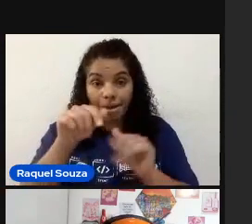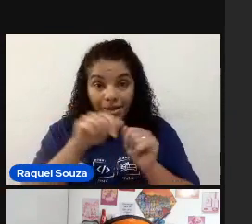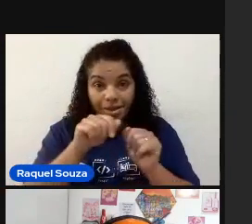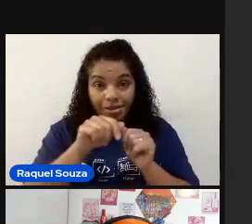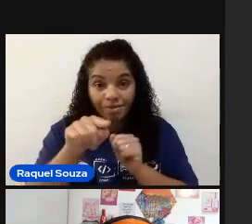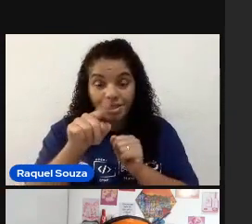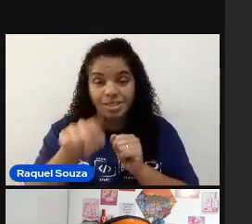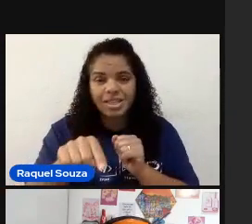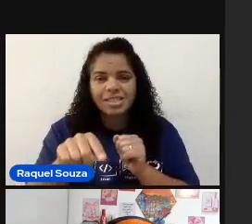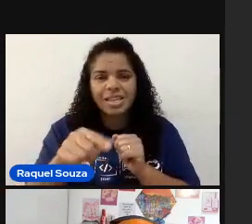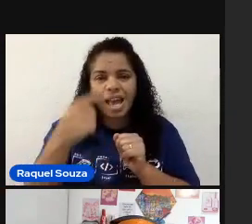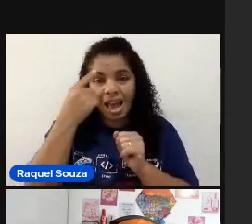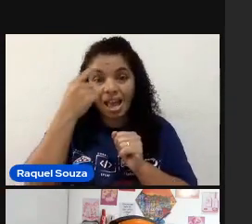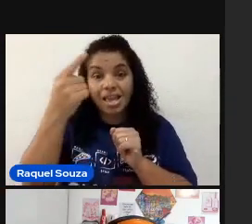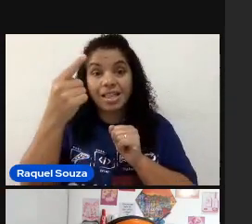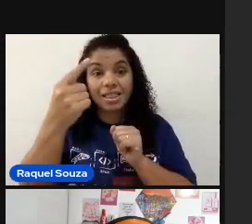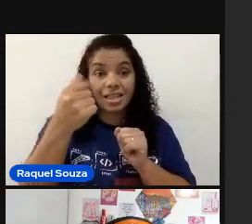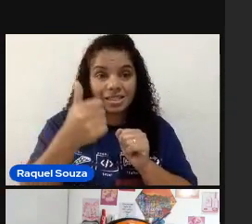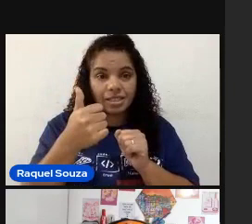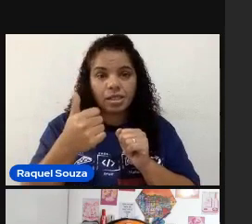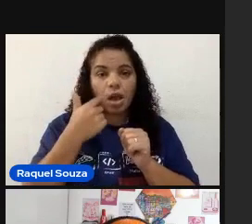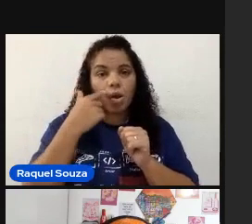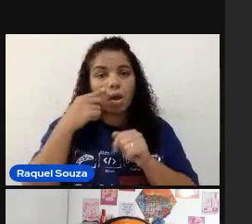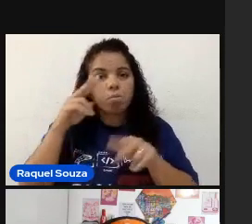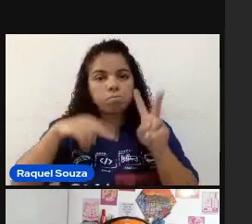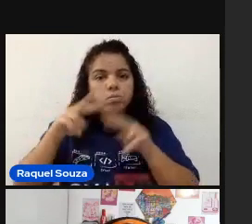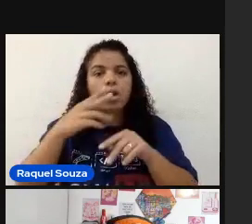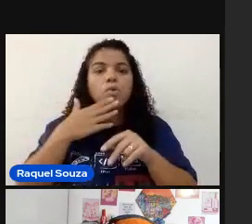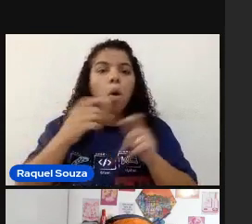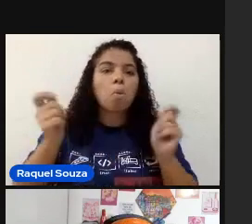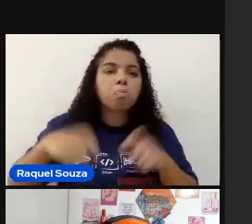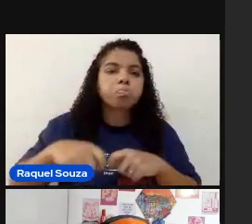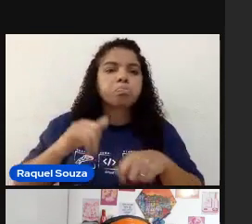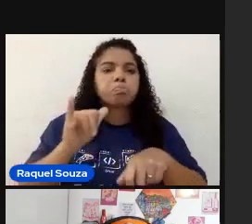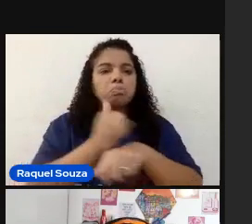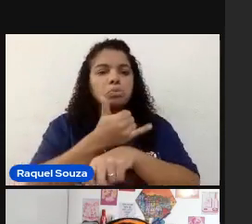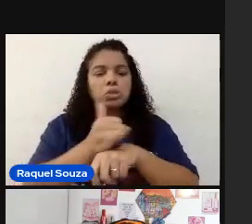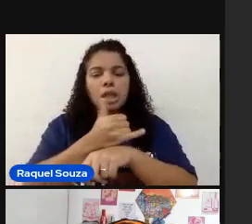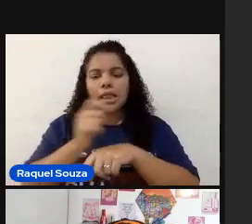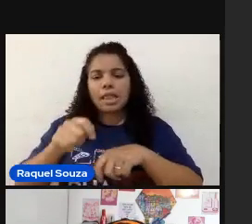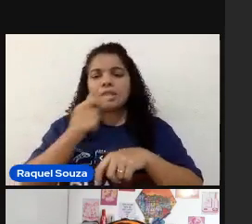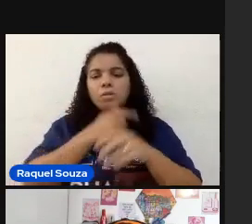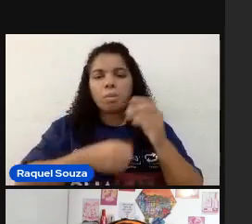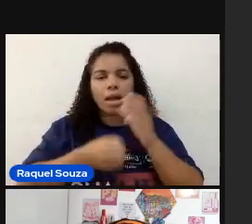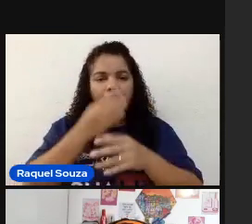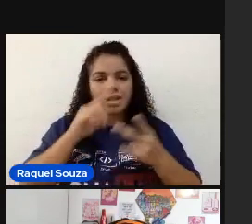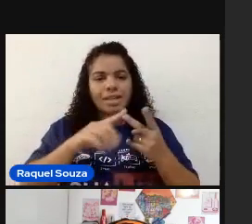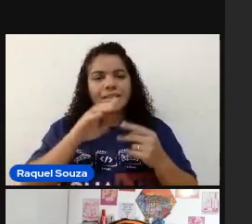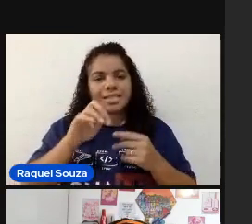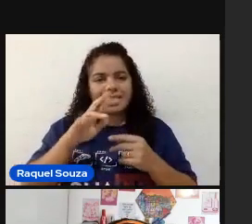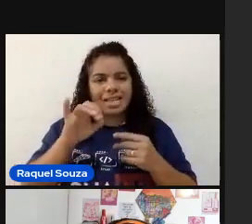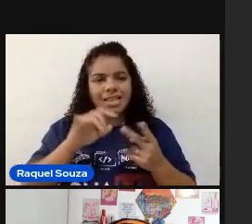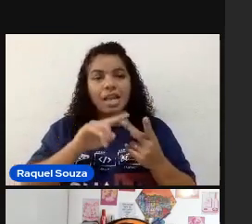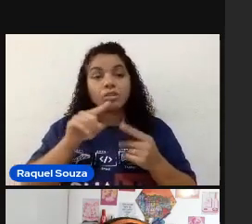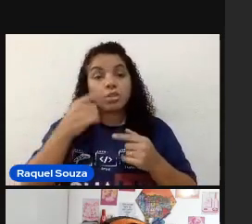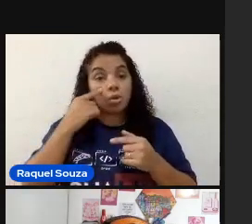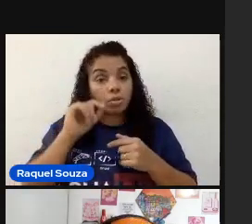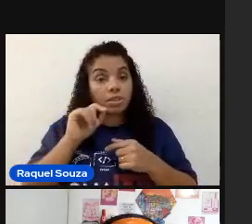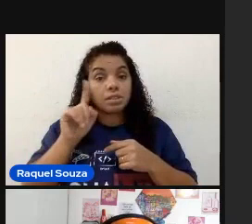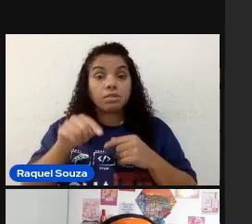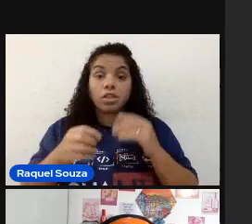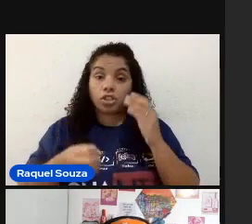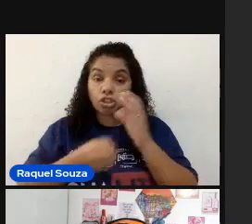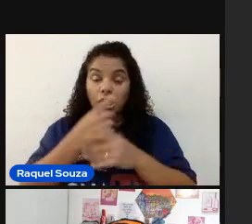a idealização, eu analiso as possíveis estratégias para poder criar os meus cenários. Então, aqui gera-se